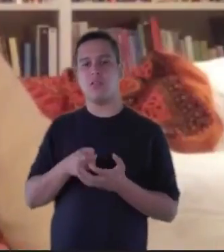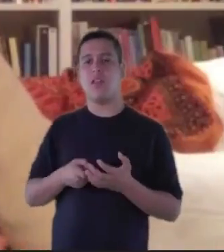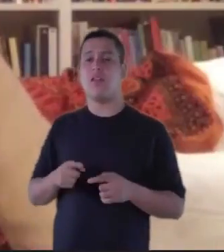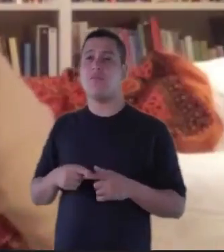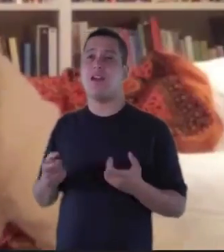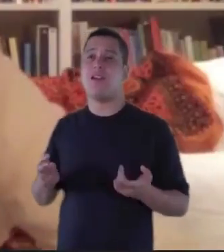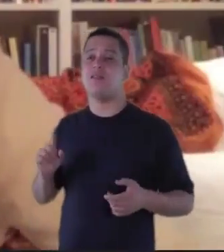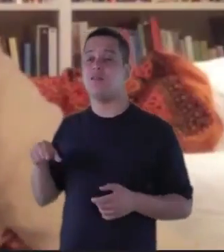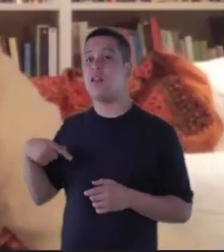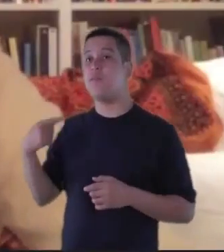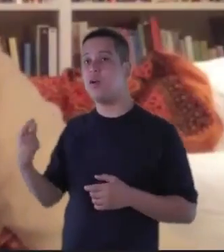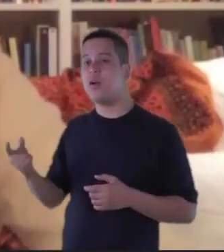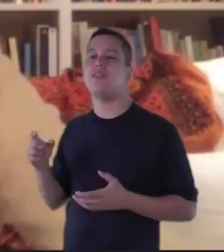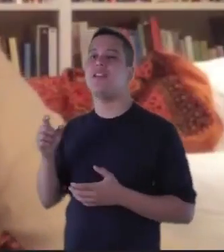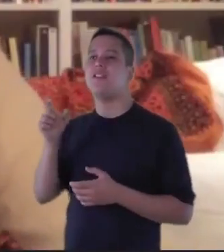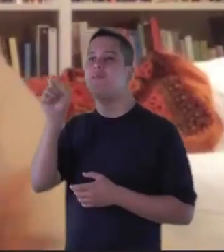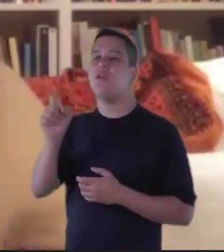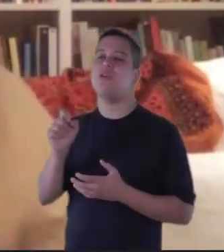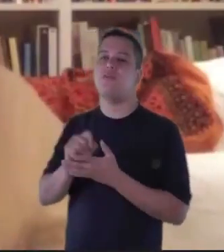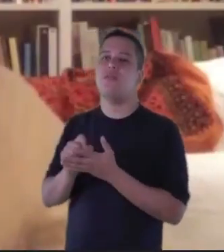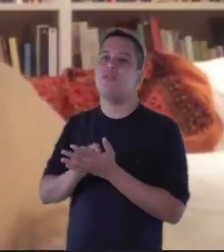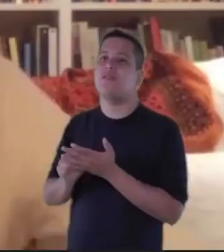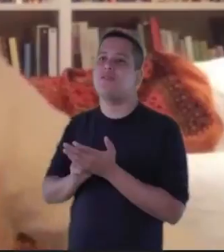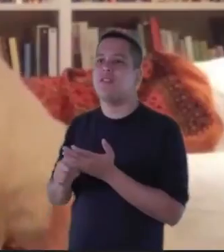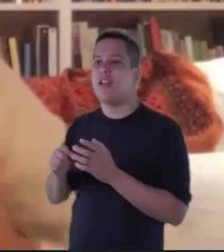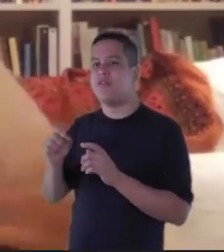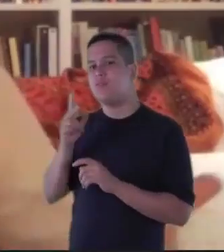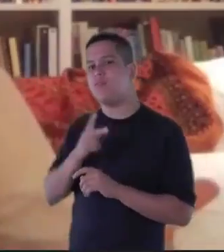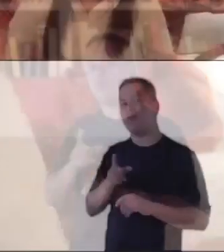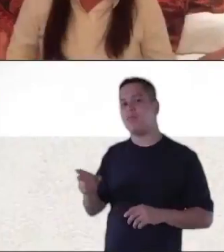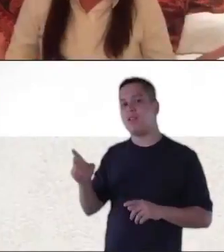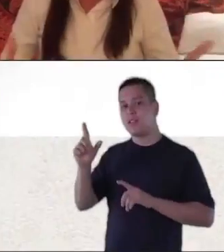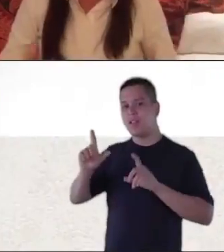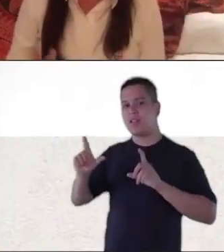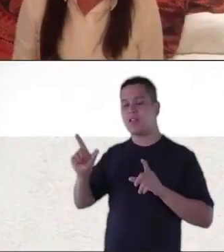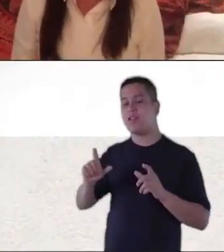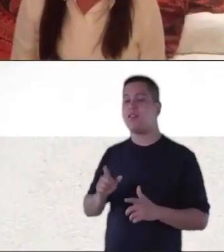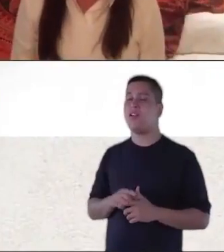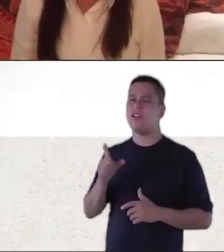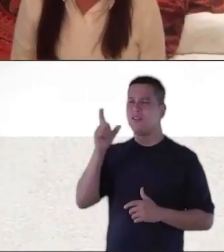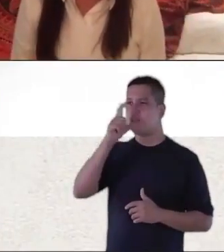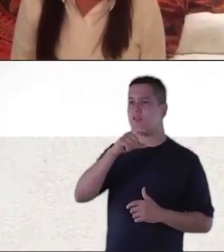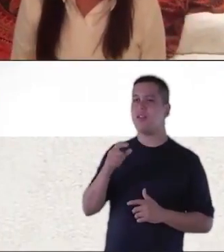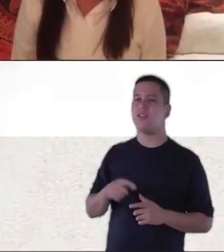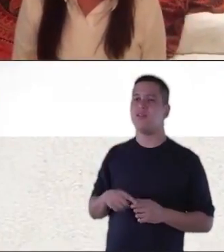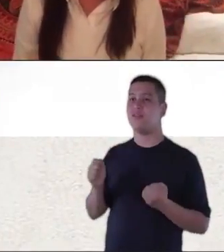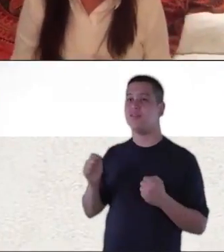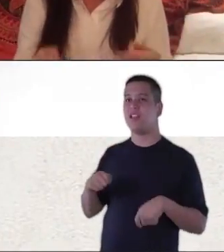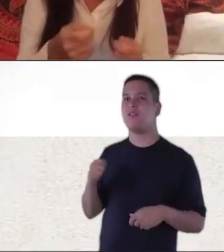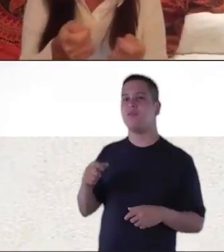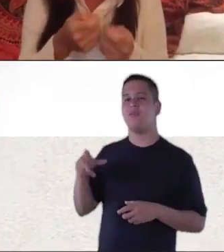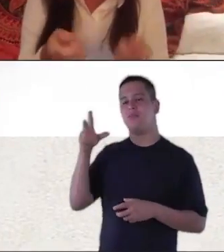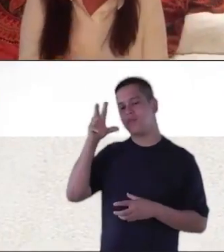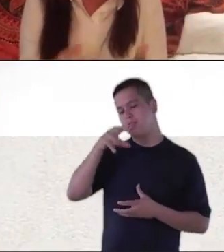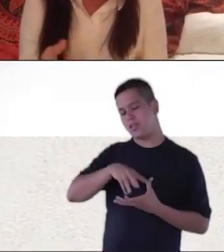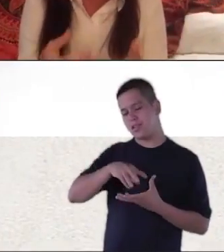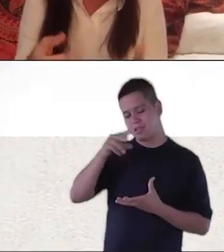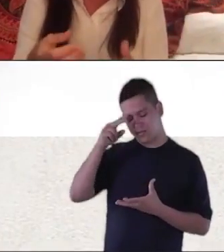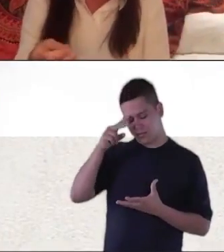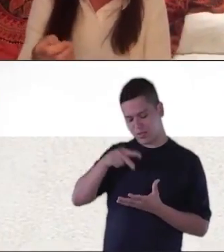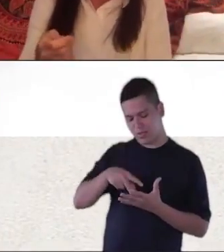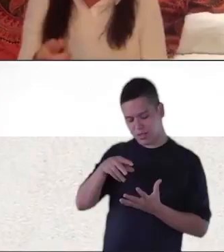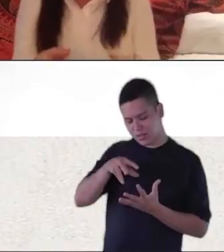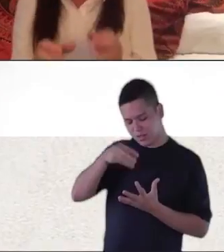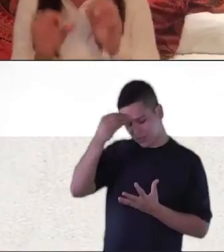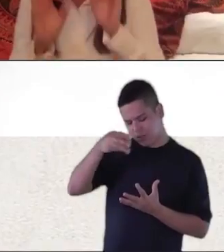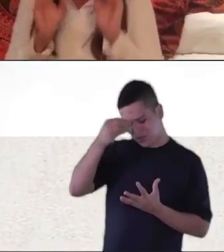pessoas escrevem com muita pressa, né? É muito trabalho, é muito para a gente decorar também. Então, eu fui pegando um